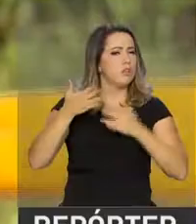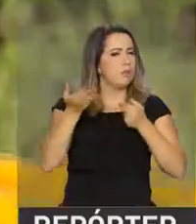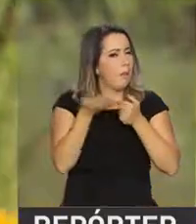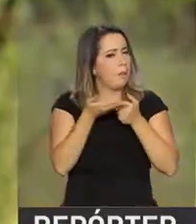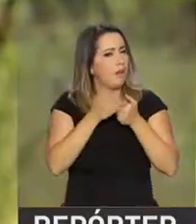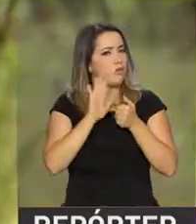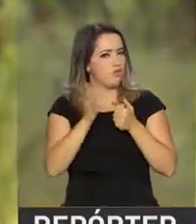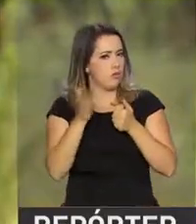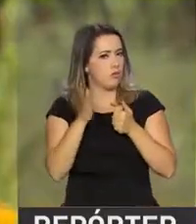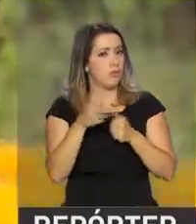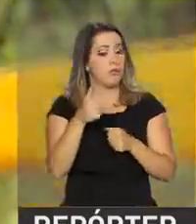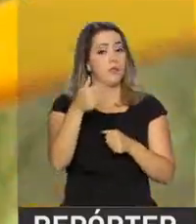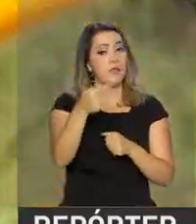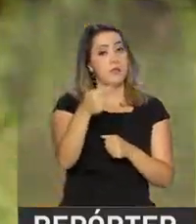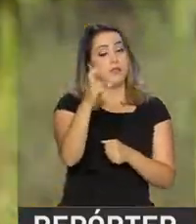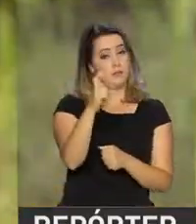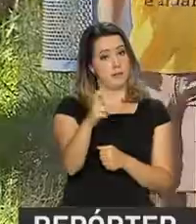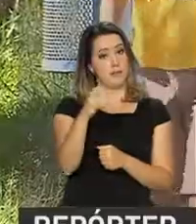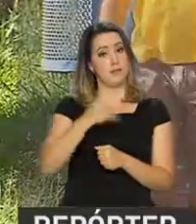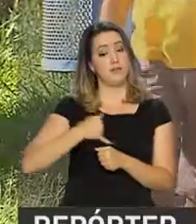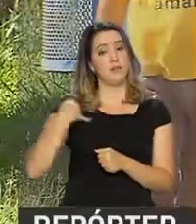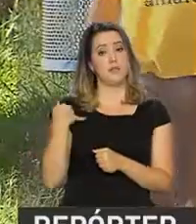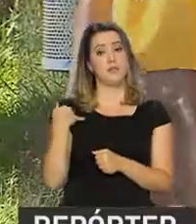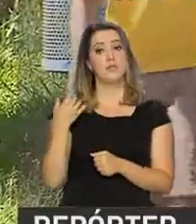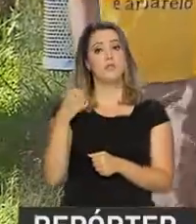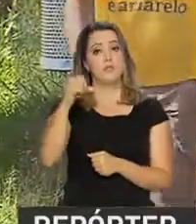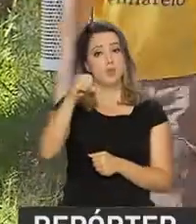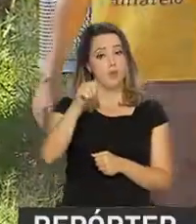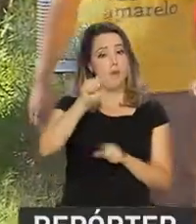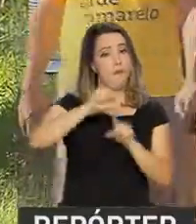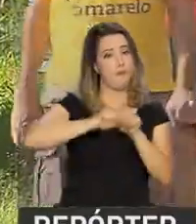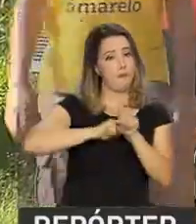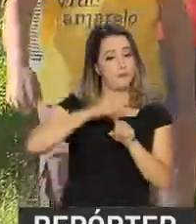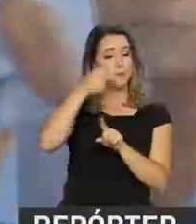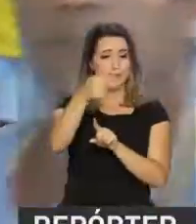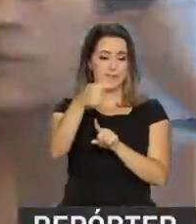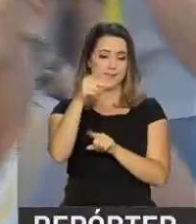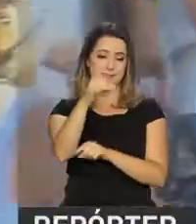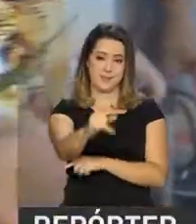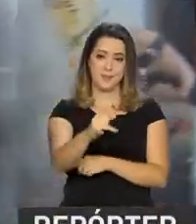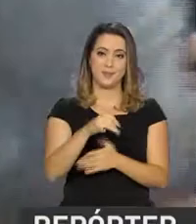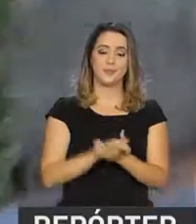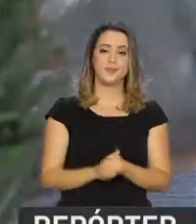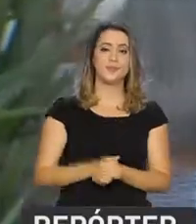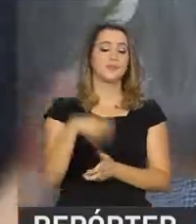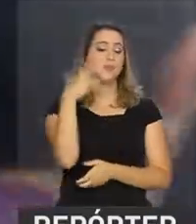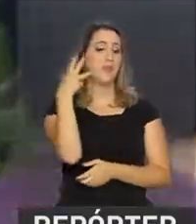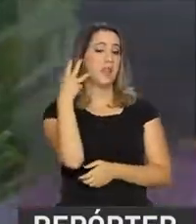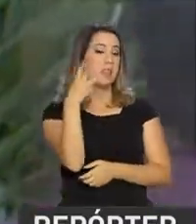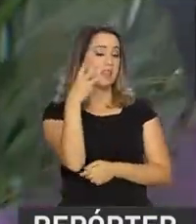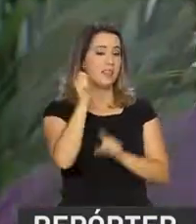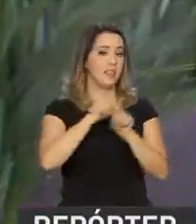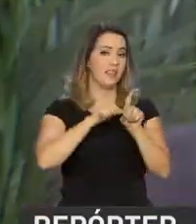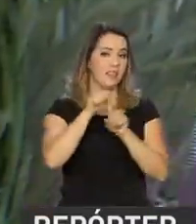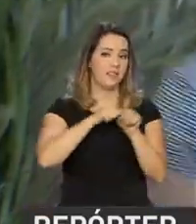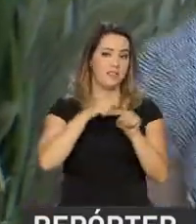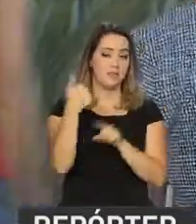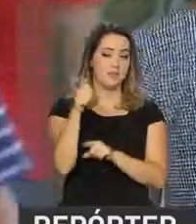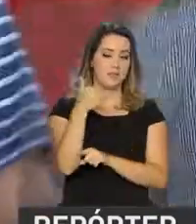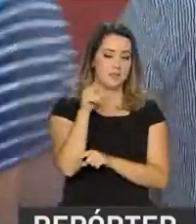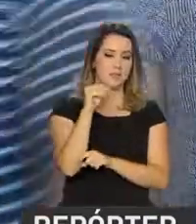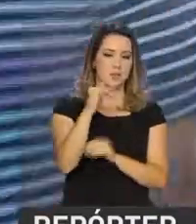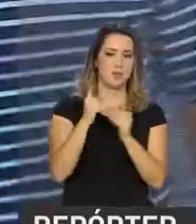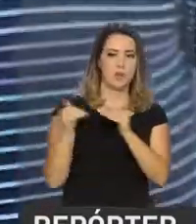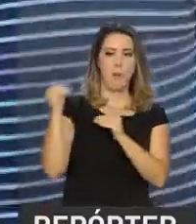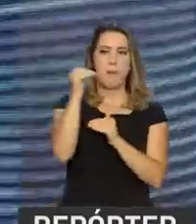média até os 75 anos nove meses e sete dias três meses e 11 dias a mais do que